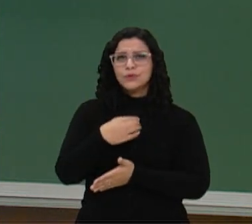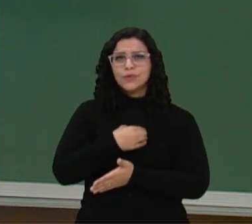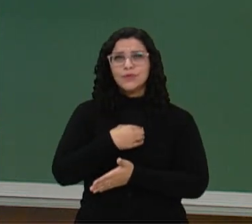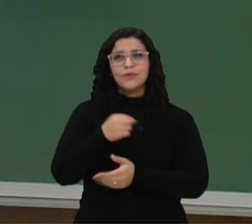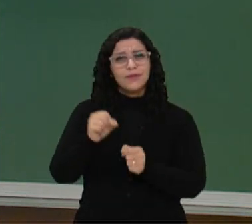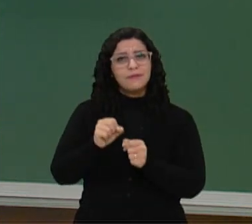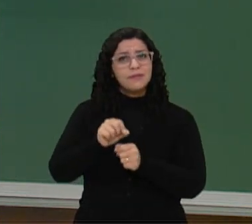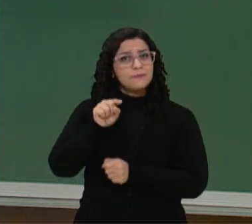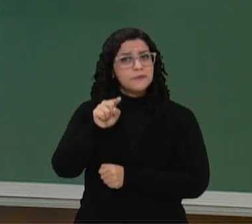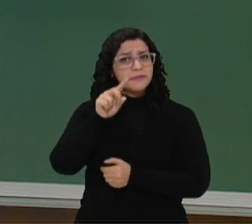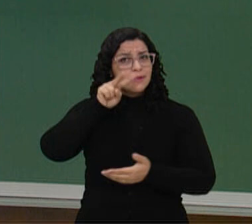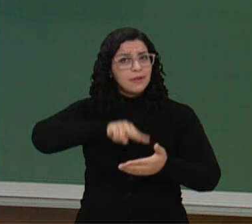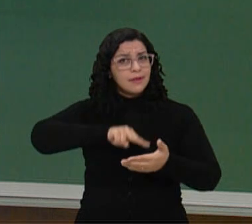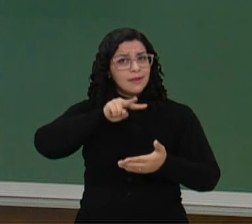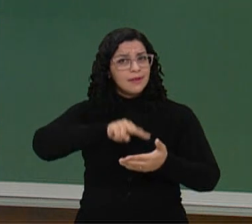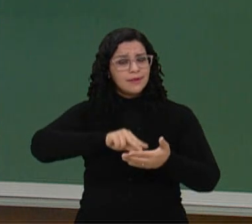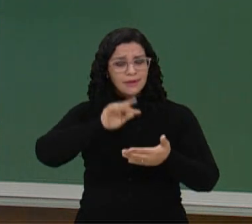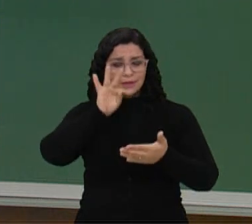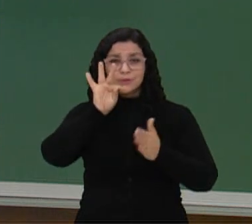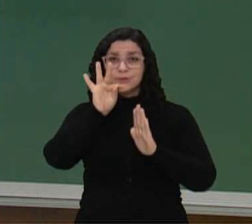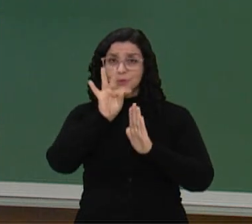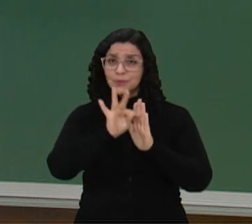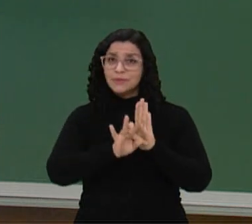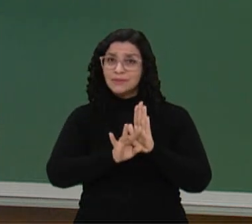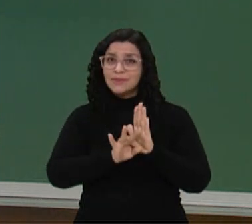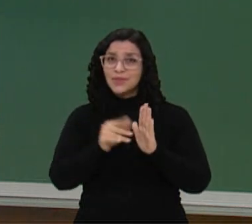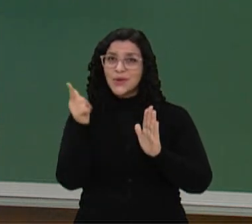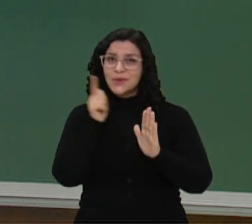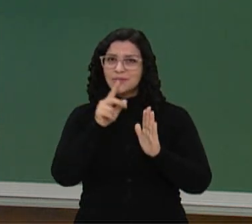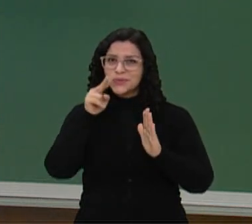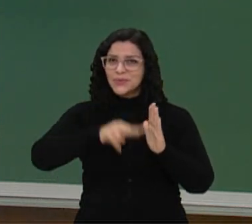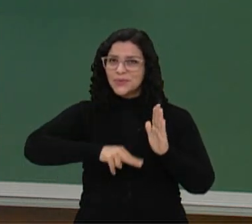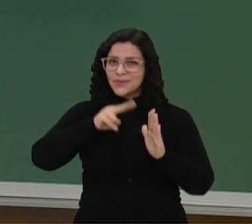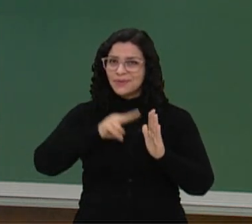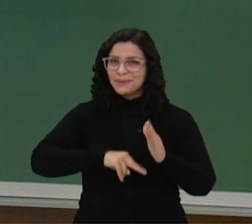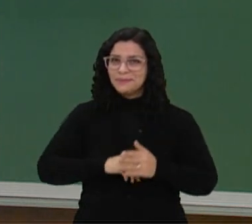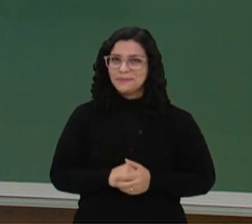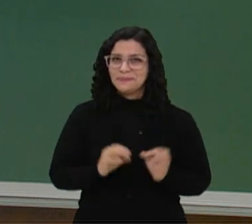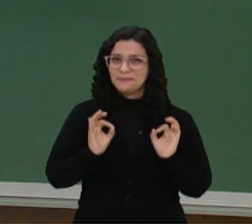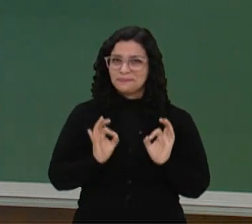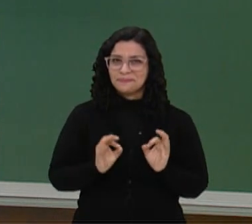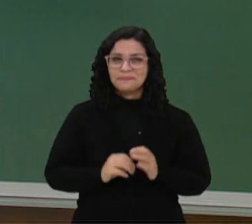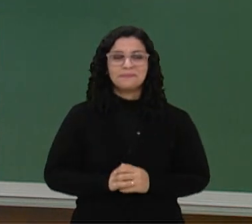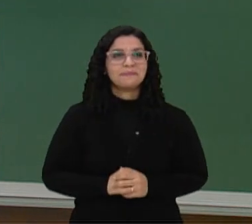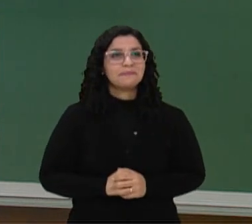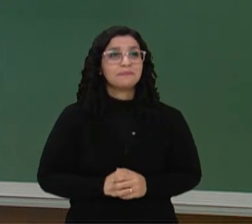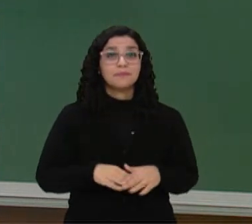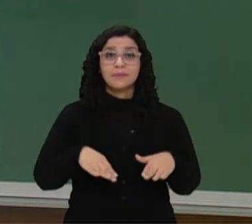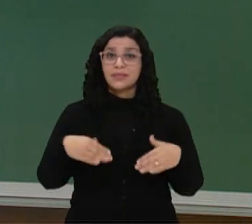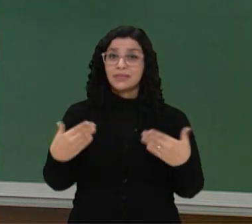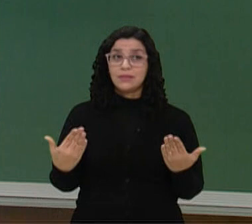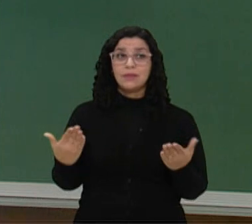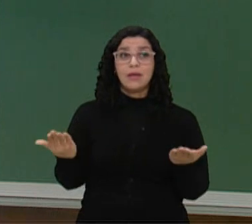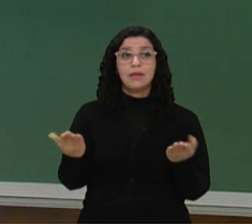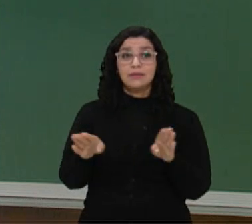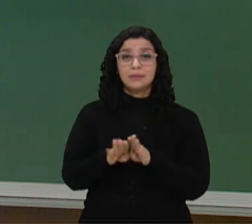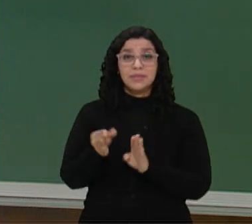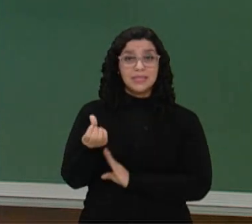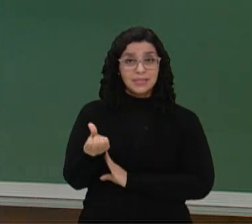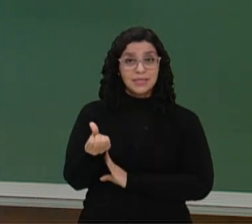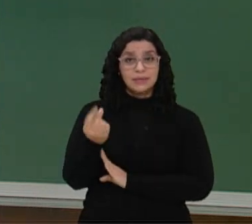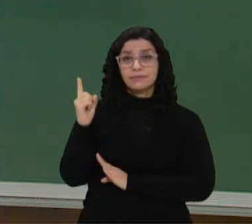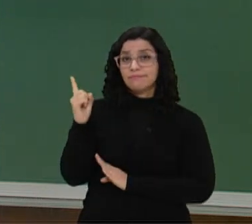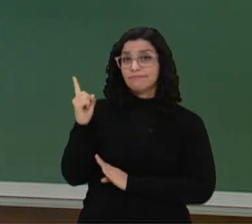que podem ter levado o leitor a chegar a essa carta aberta. Agora vamos ao exercício número